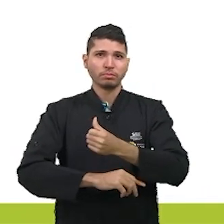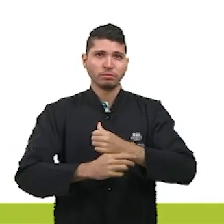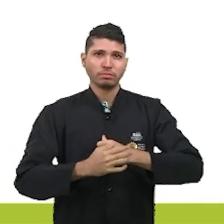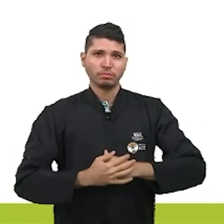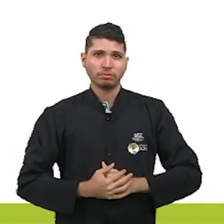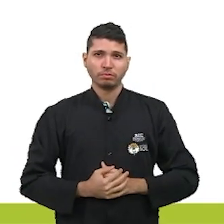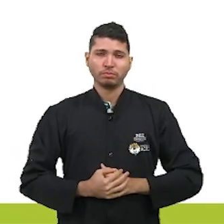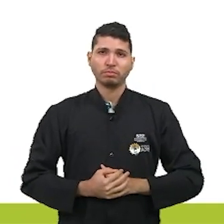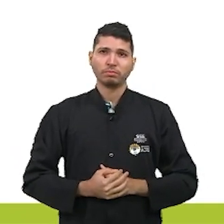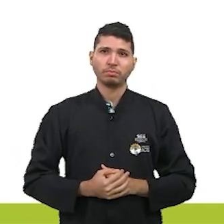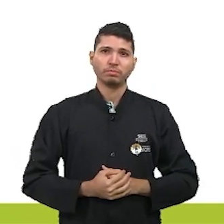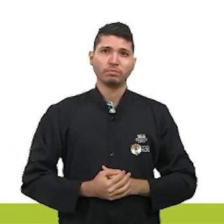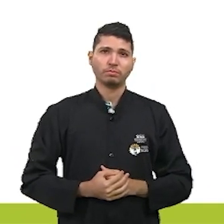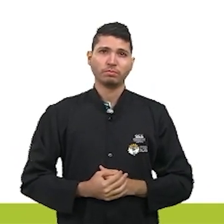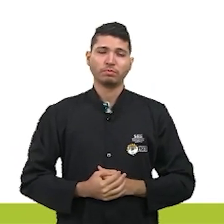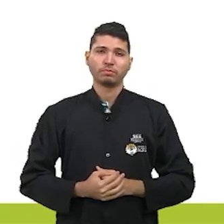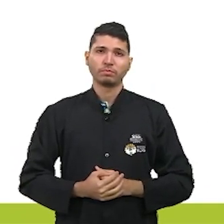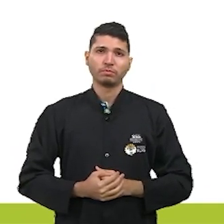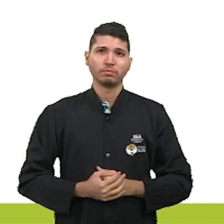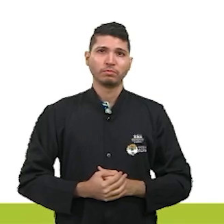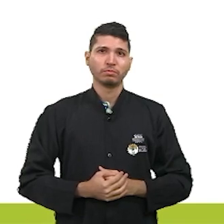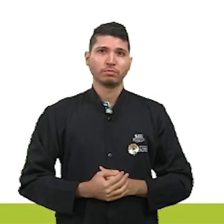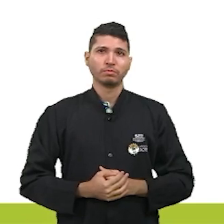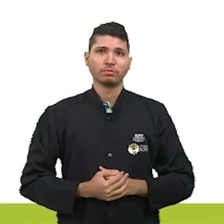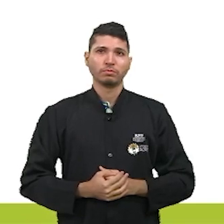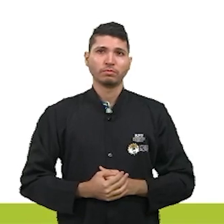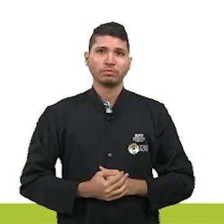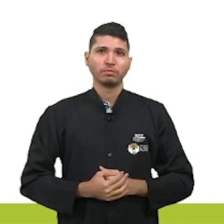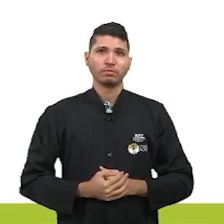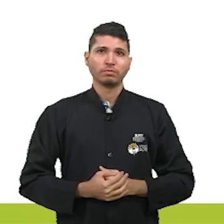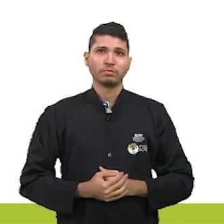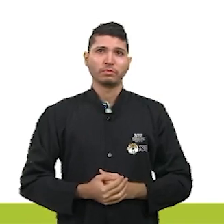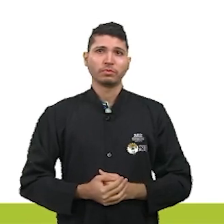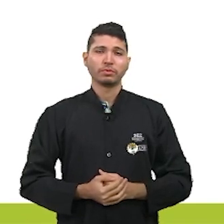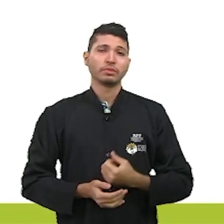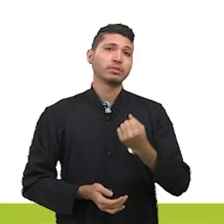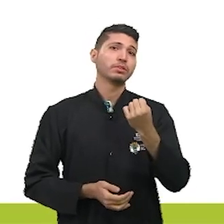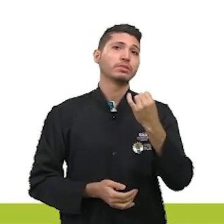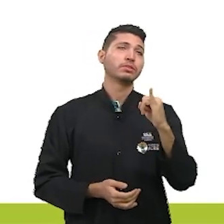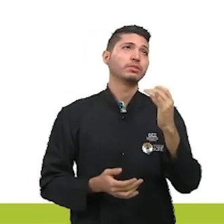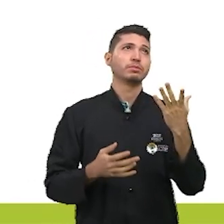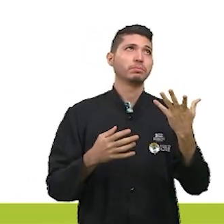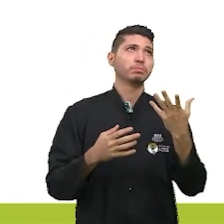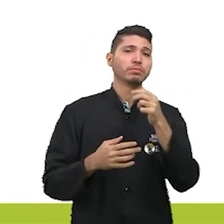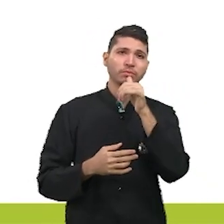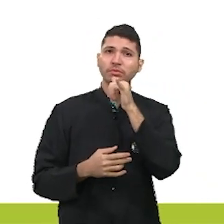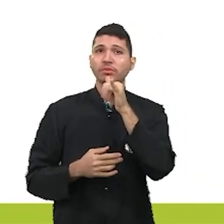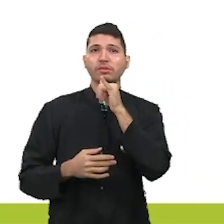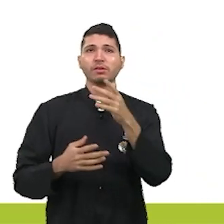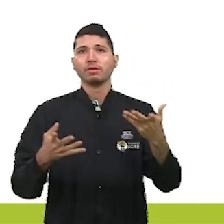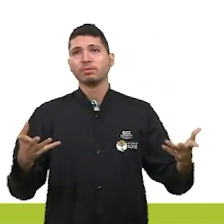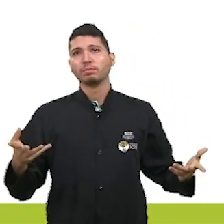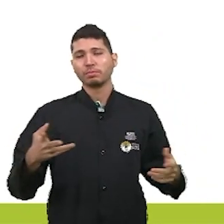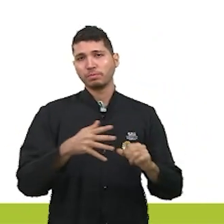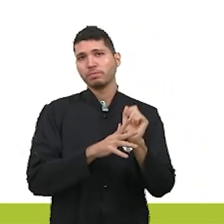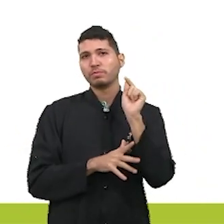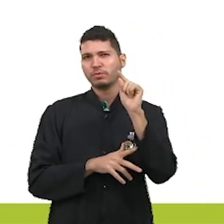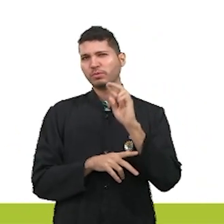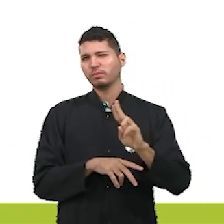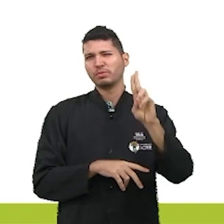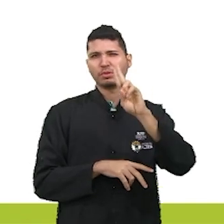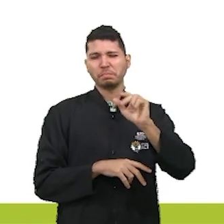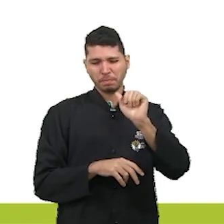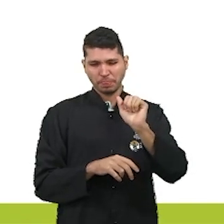ser generalizado, é claro. Se você acrescentasse uma outra pessoa aqui no problema, uma